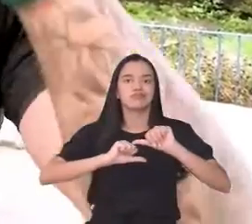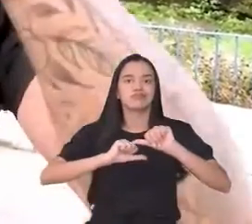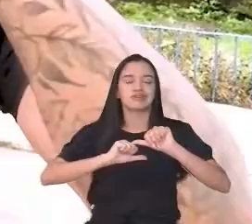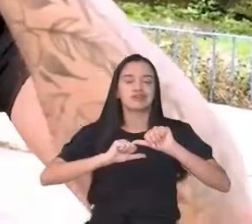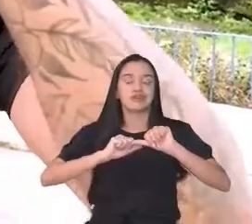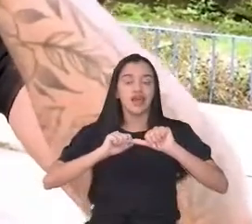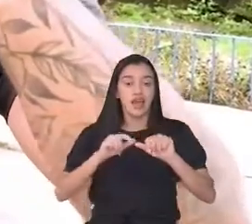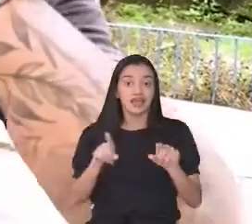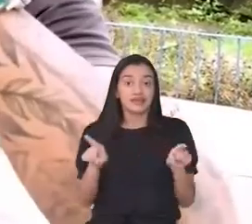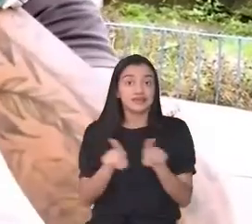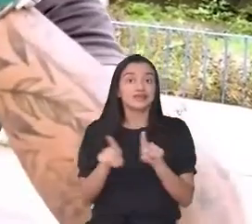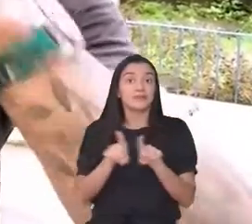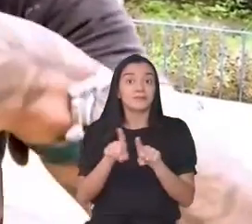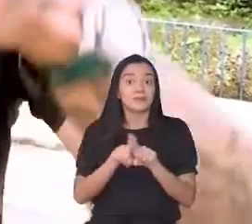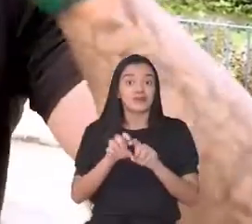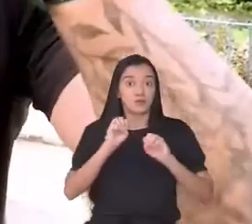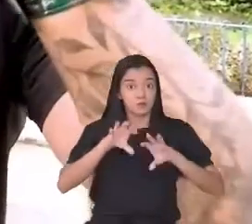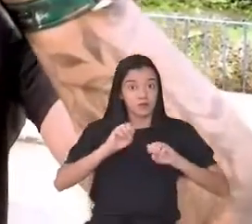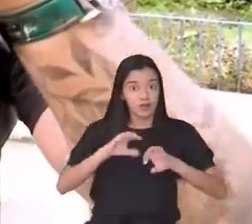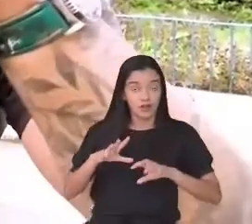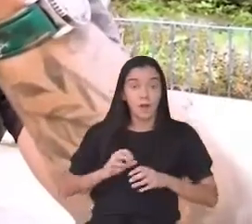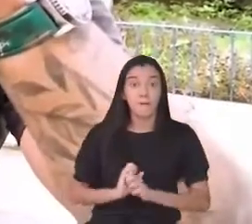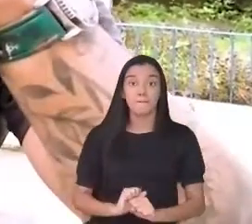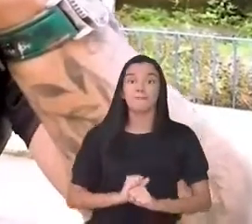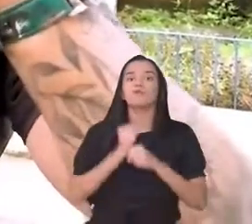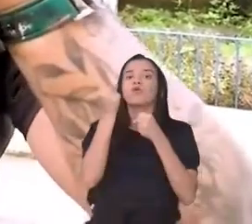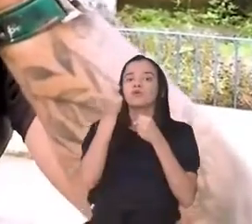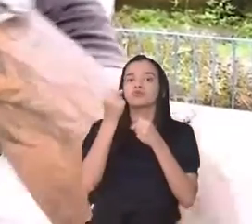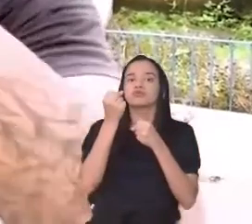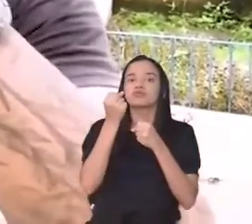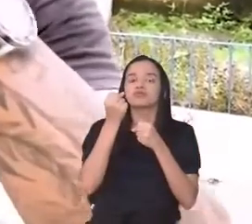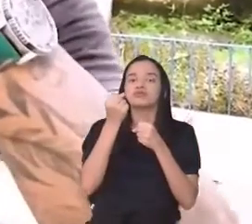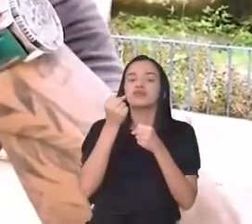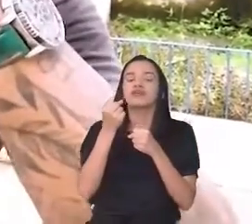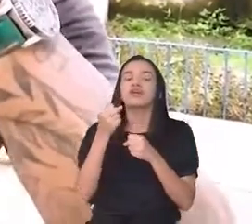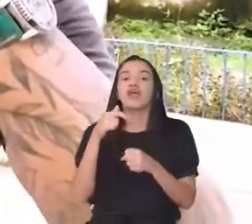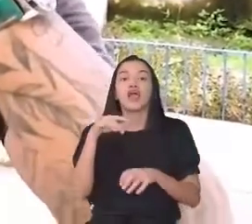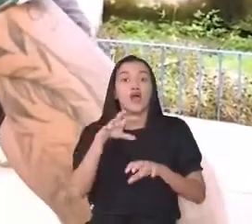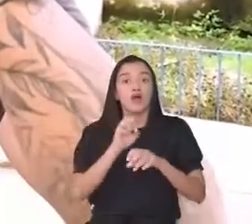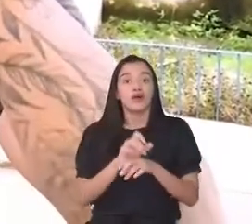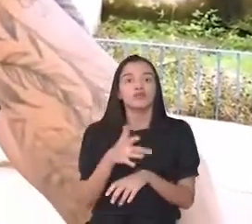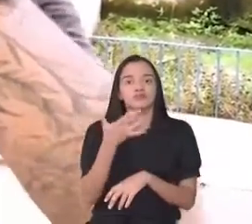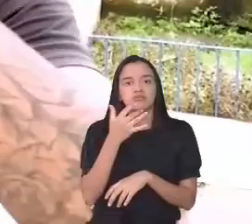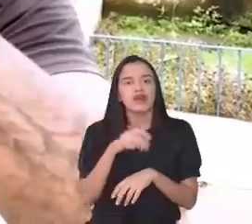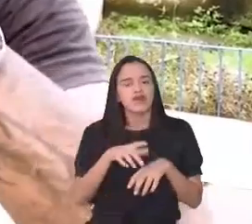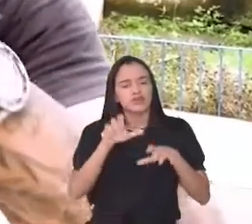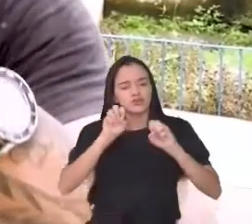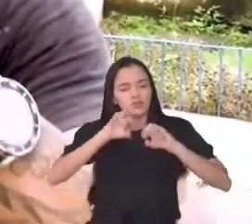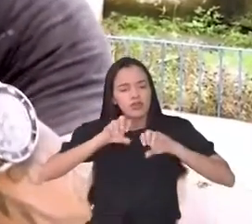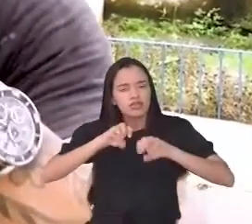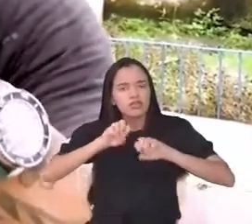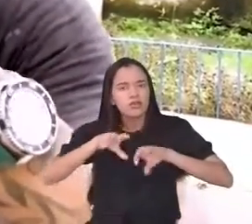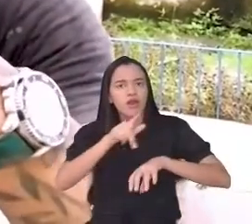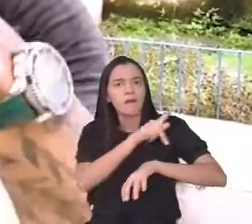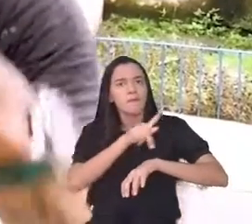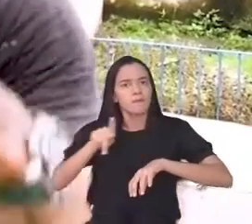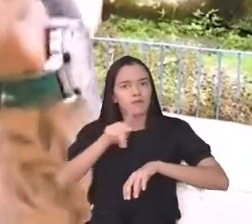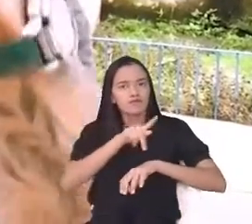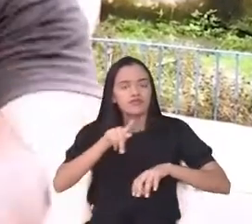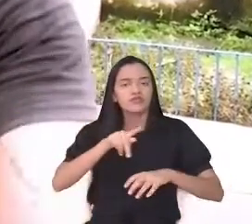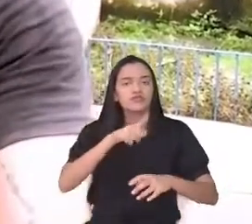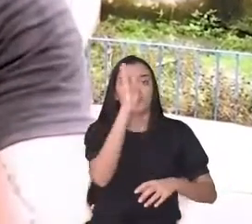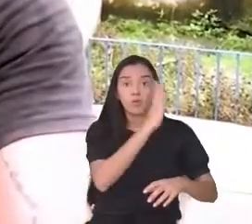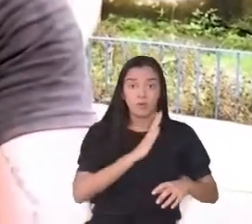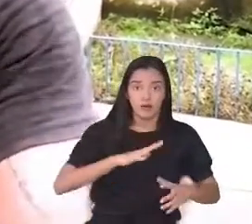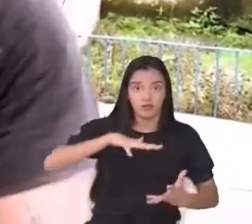da educação. o poder da educação, um dos maiores educadores do Brasil e do mundo. Então vale dizer isso, do Brasil